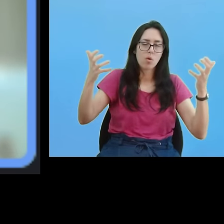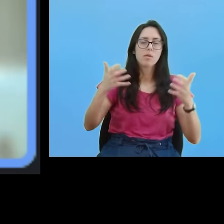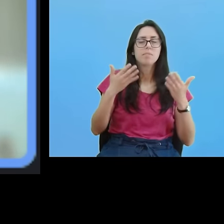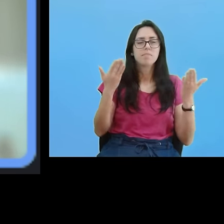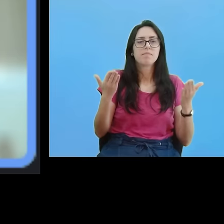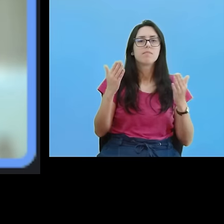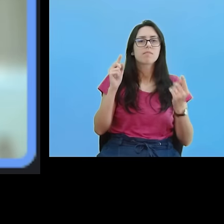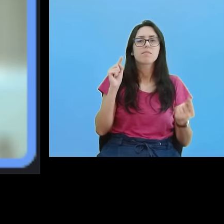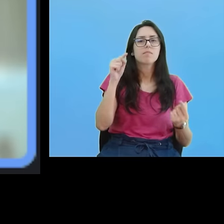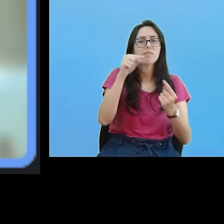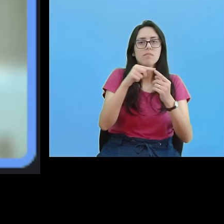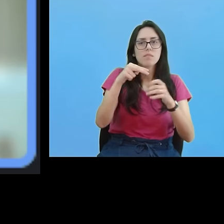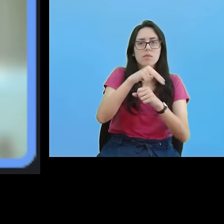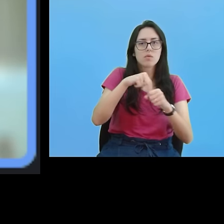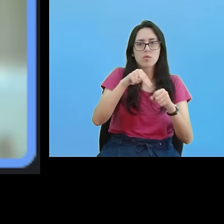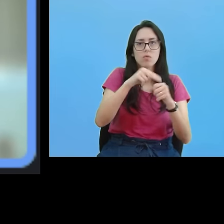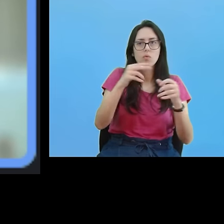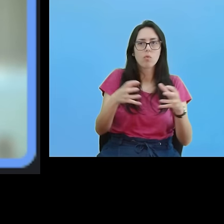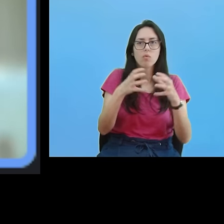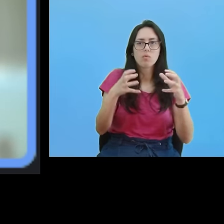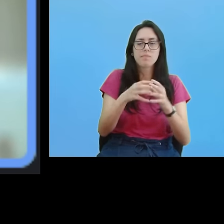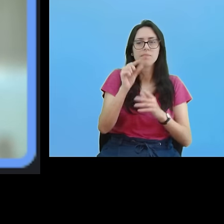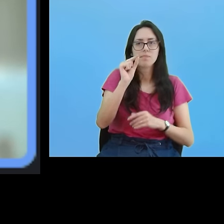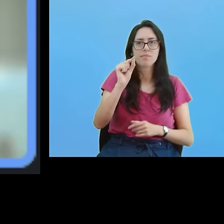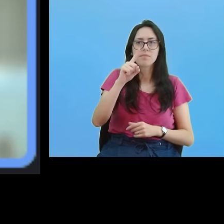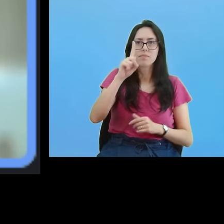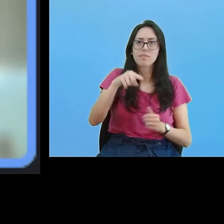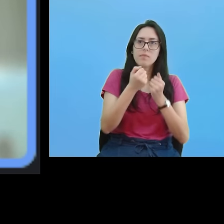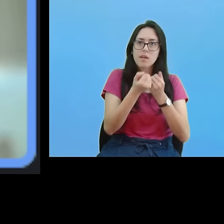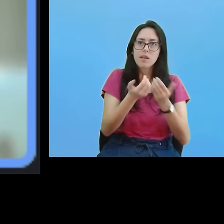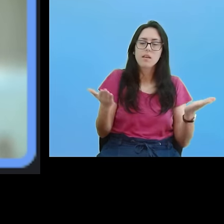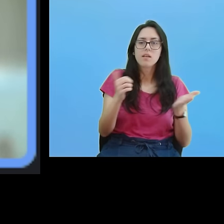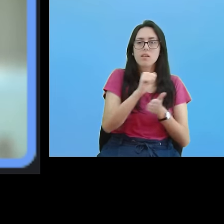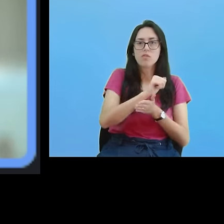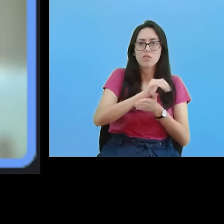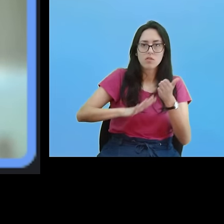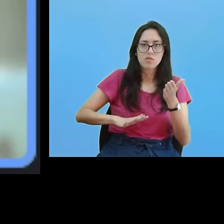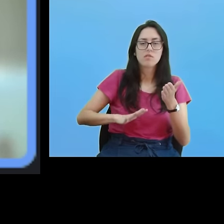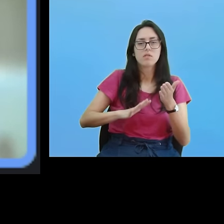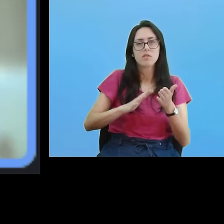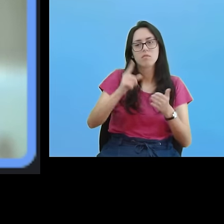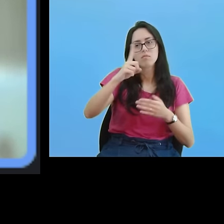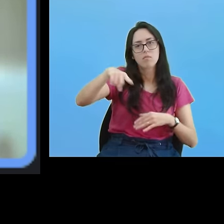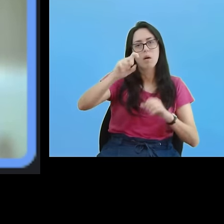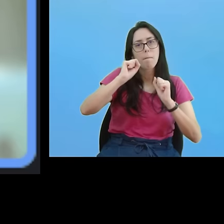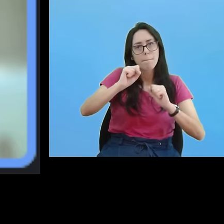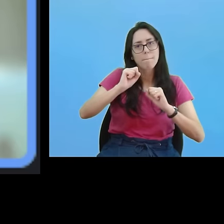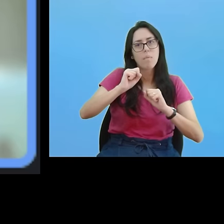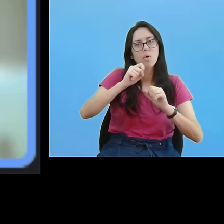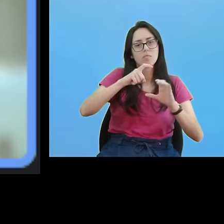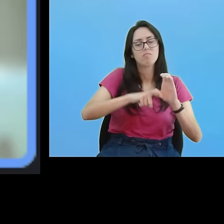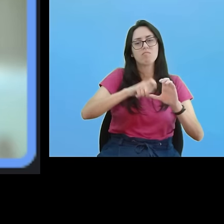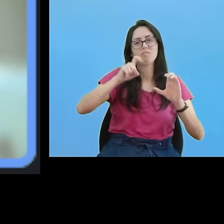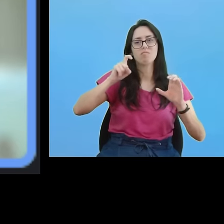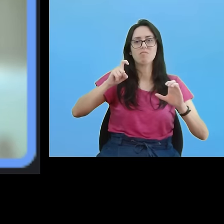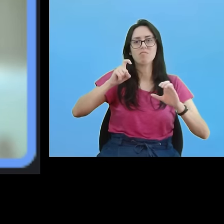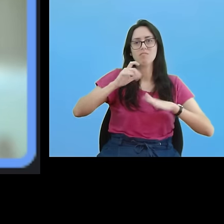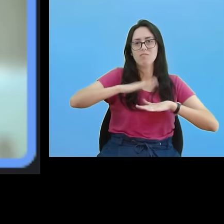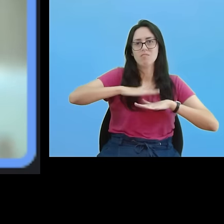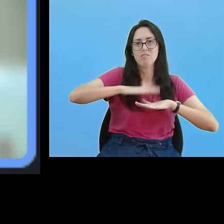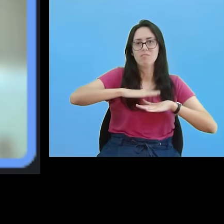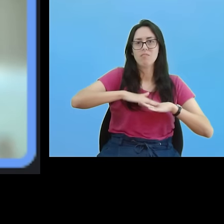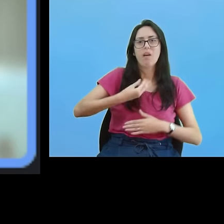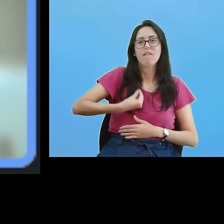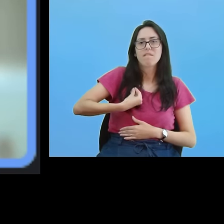de convivência é possibilitar atividades que vão permitir maior autonomia e independência, independência na